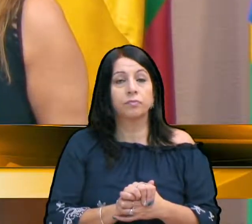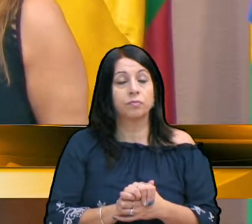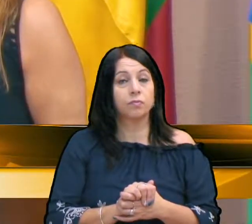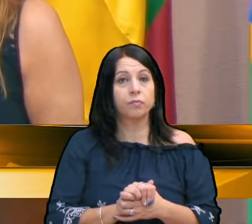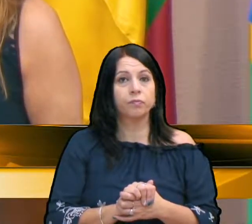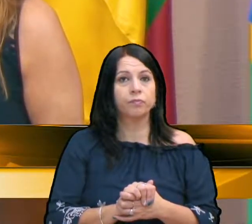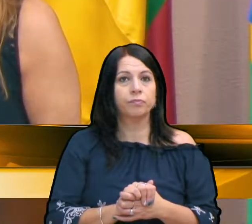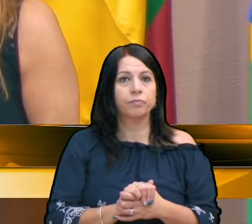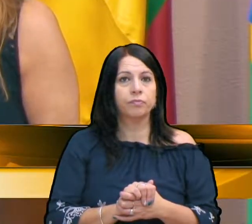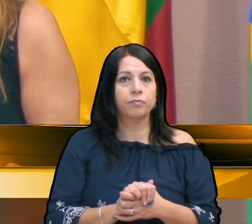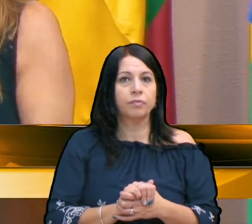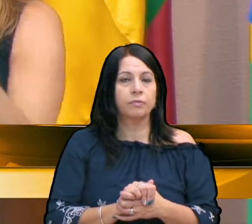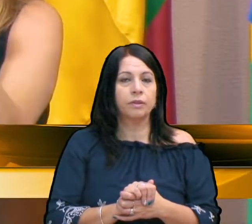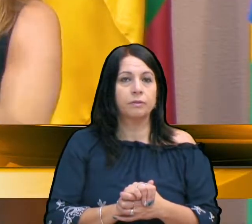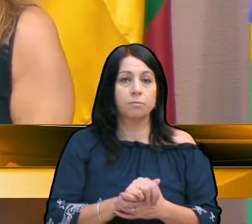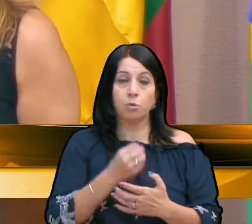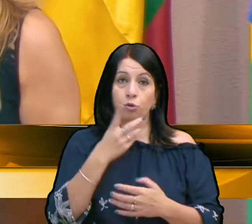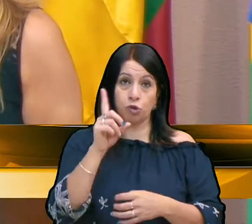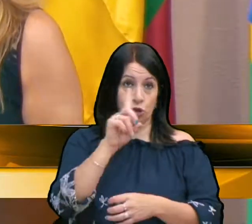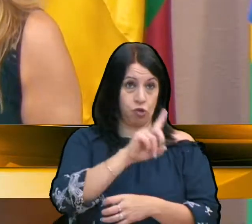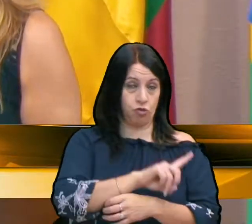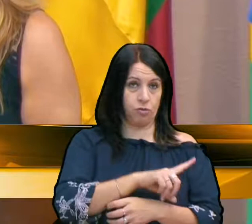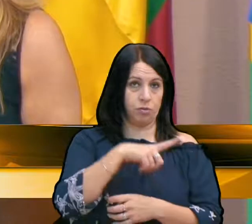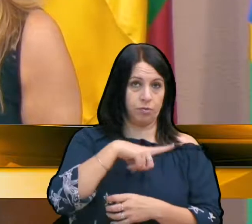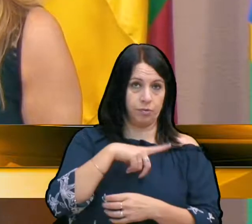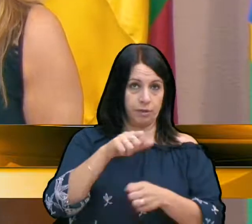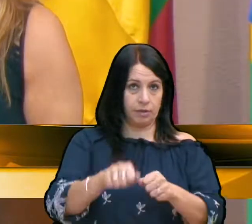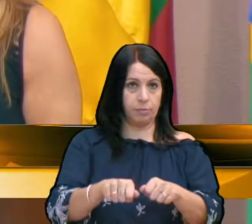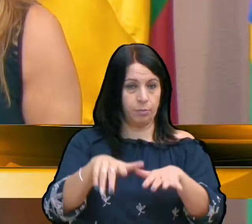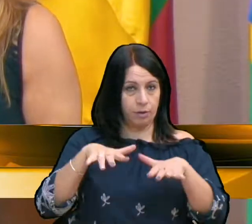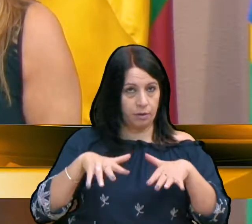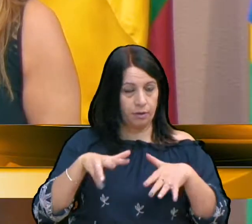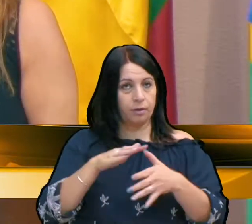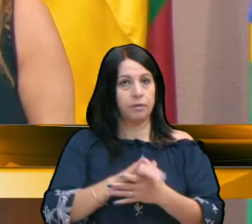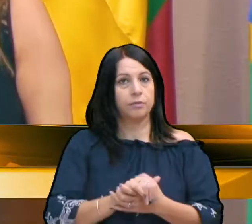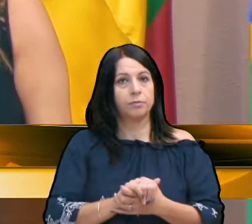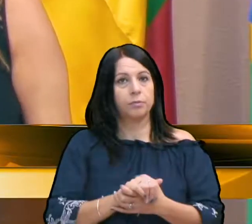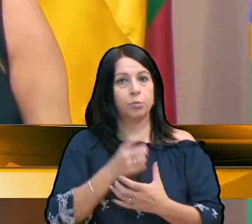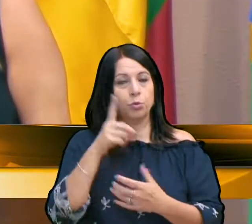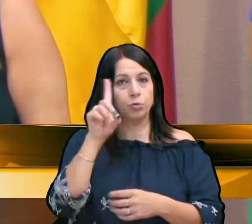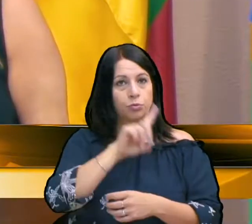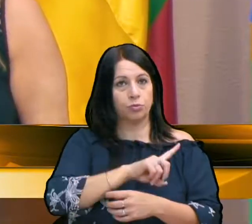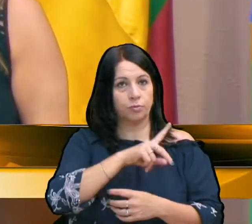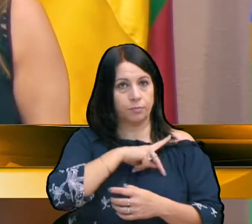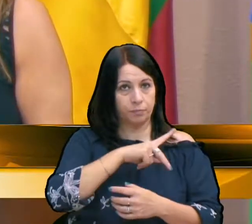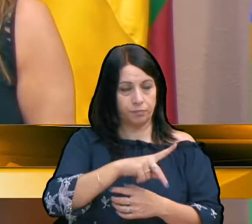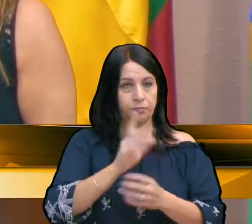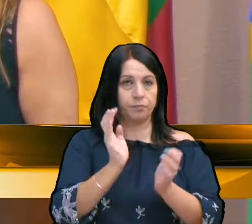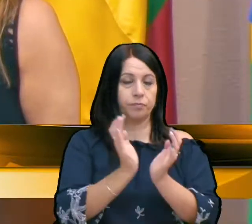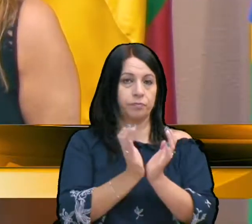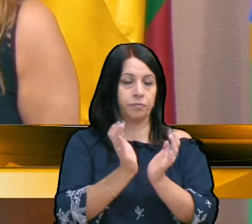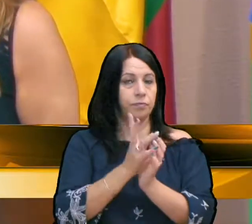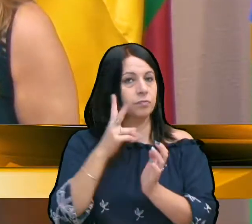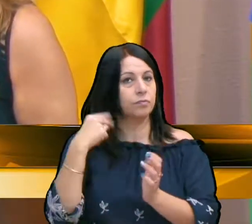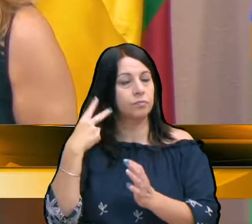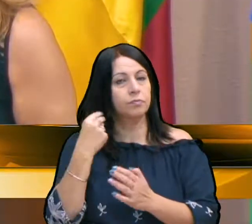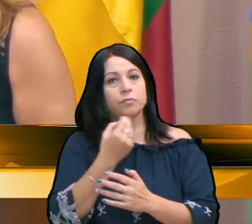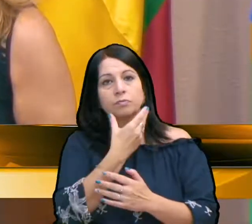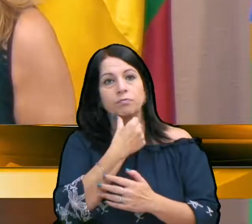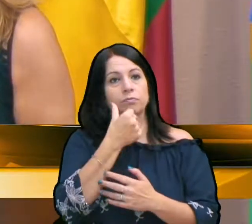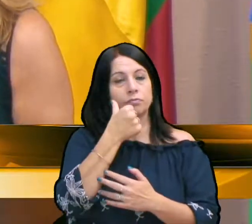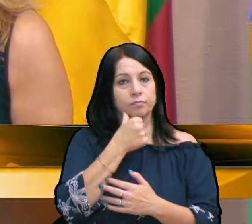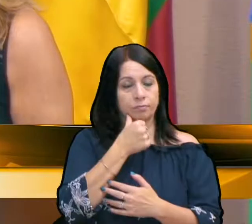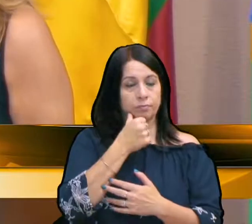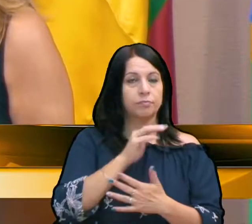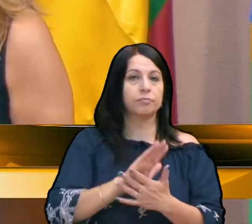Gente, bom dia quem está aqui no plenário. Bom dia, presidente, colegas vereadoras,